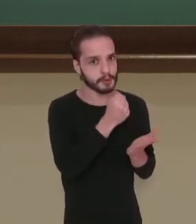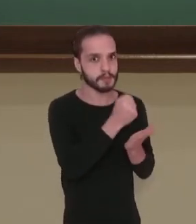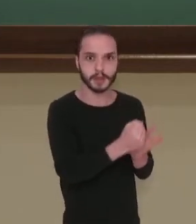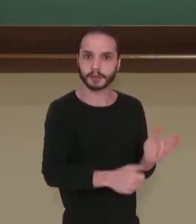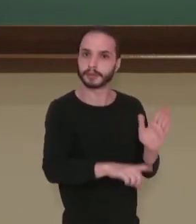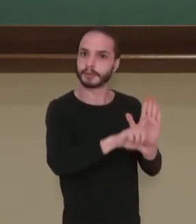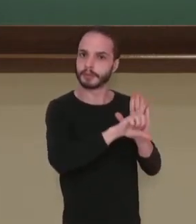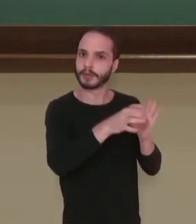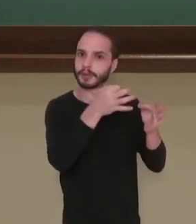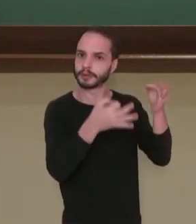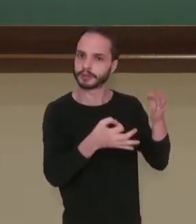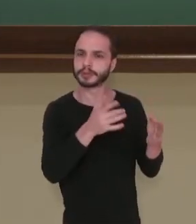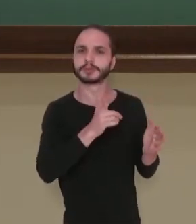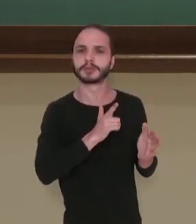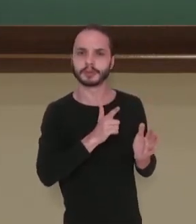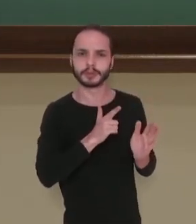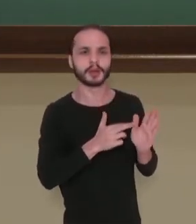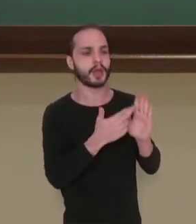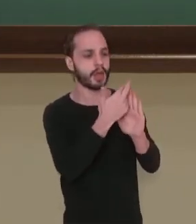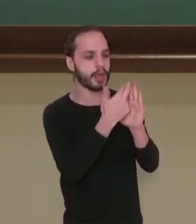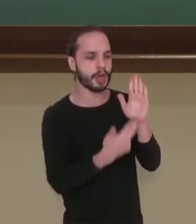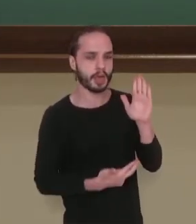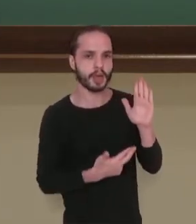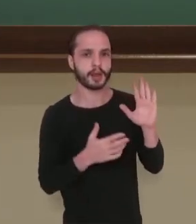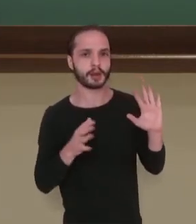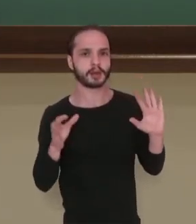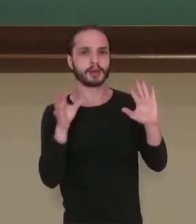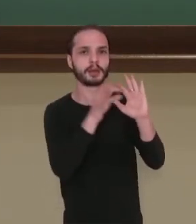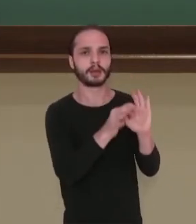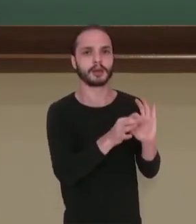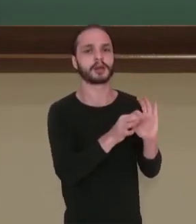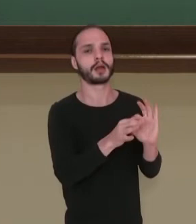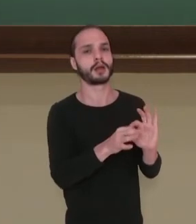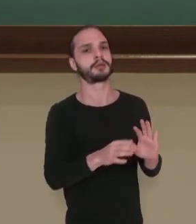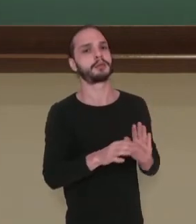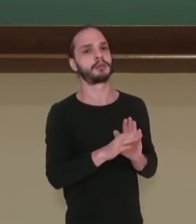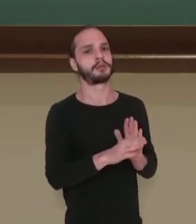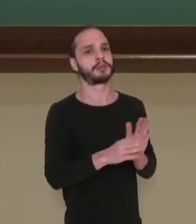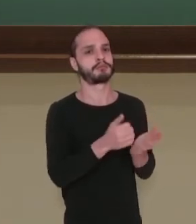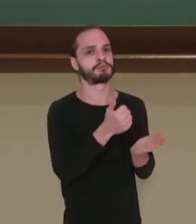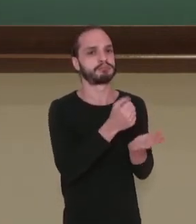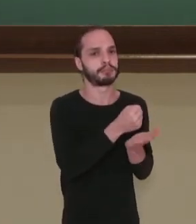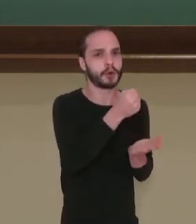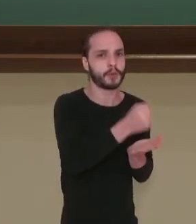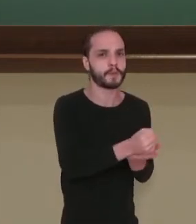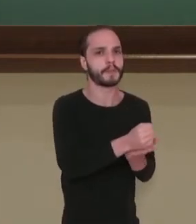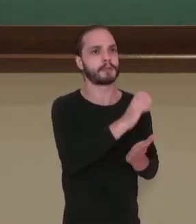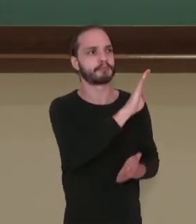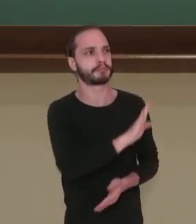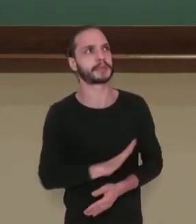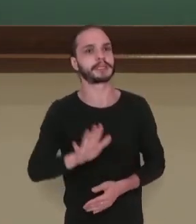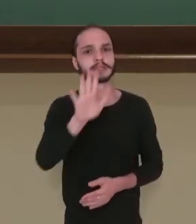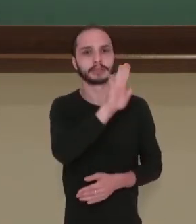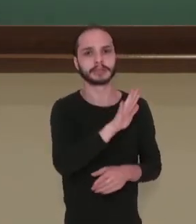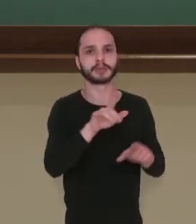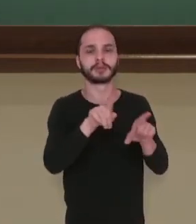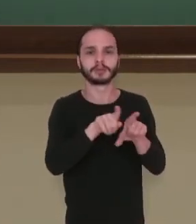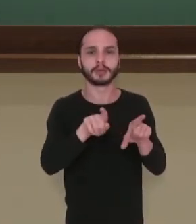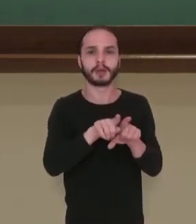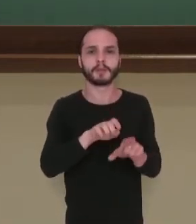se baseia em regras da Base Nacional Educacional, também se baseia aí no Estatuto da Criança